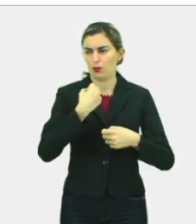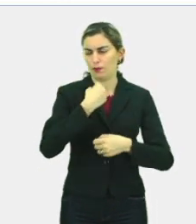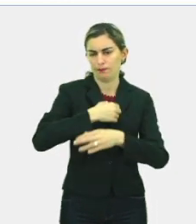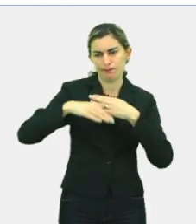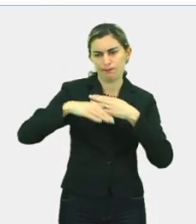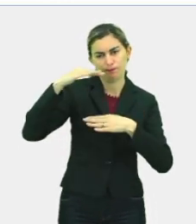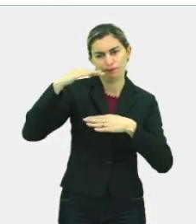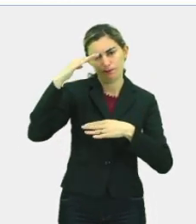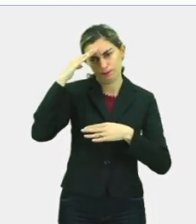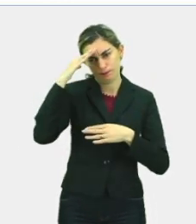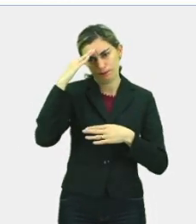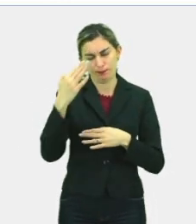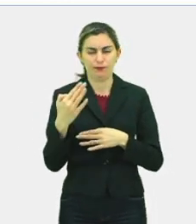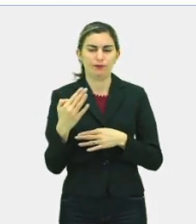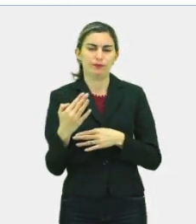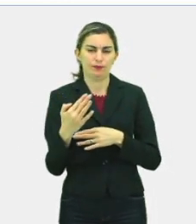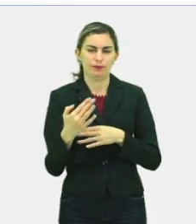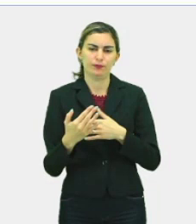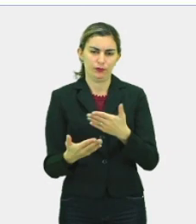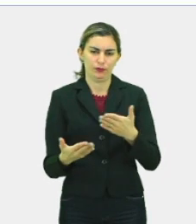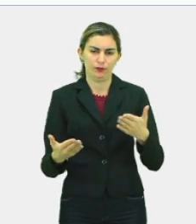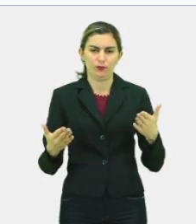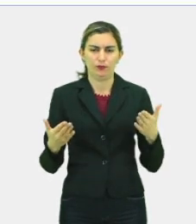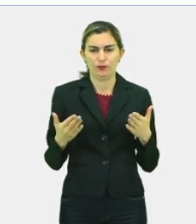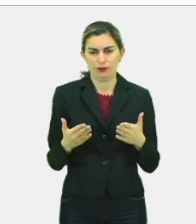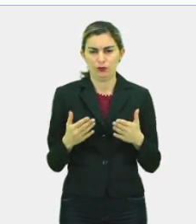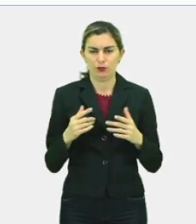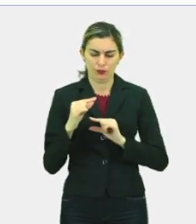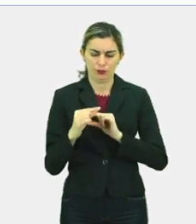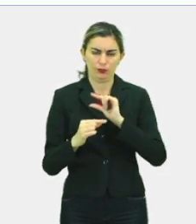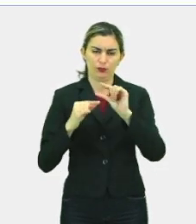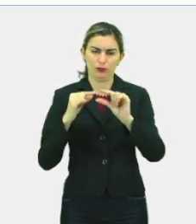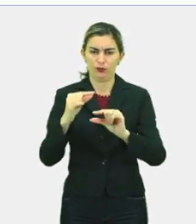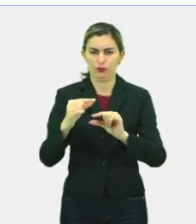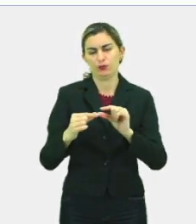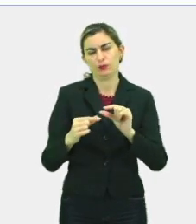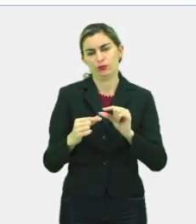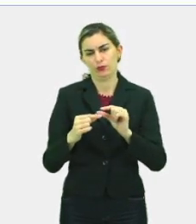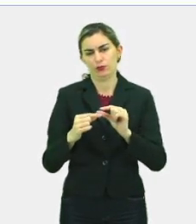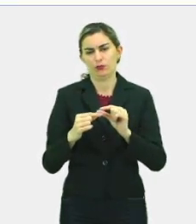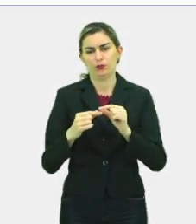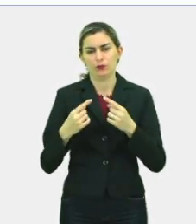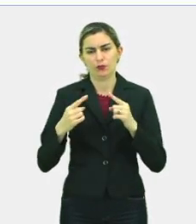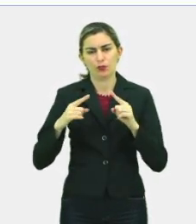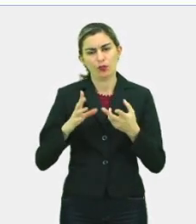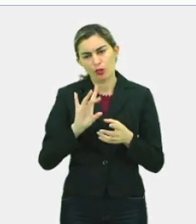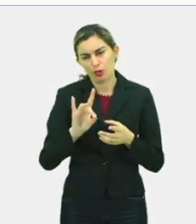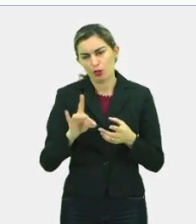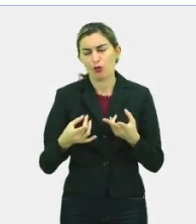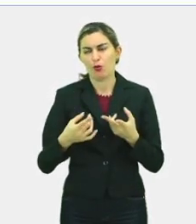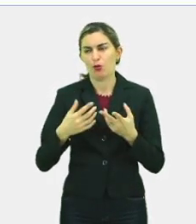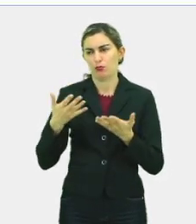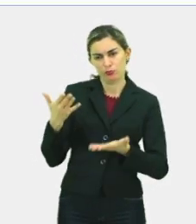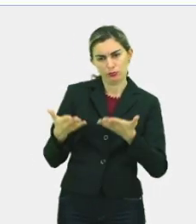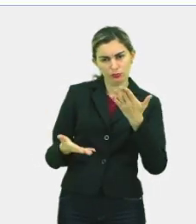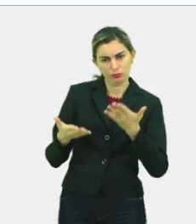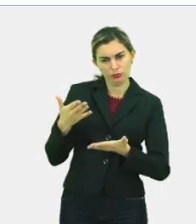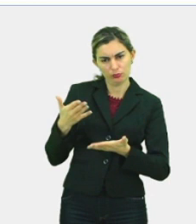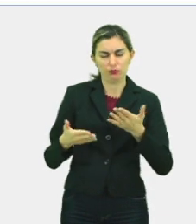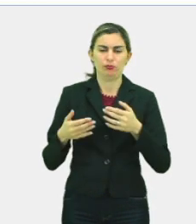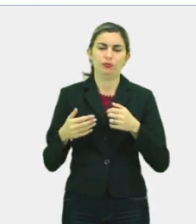objetivo principal de simular empates. Combate corpo a corpo, superando o adversário através de toques,